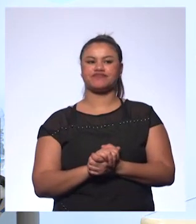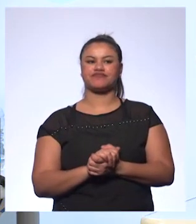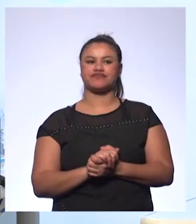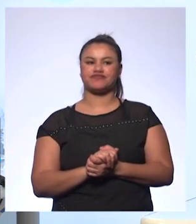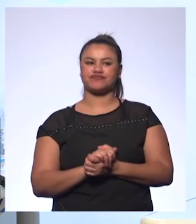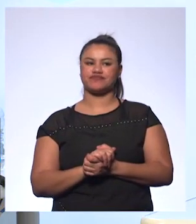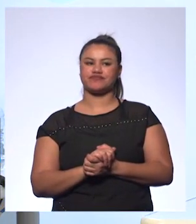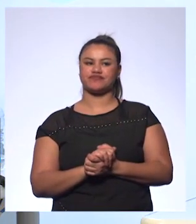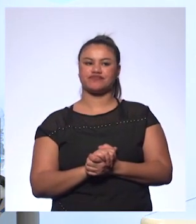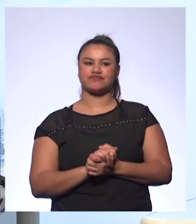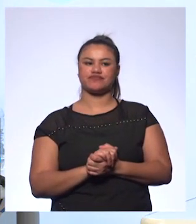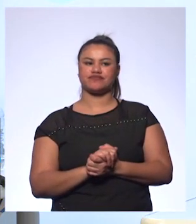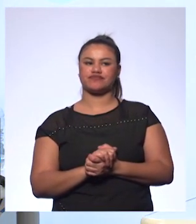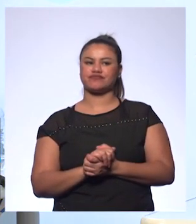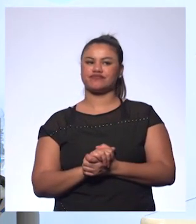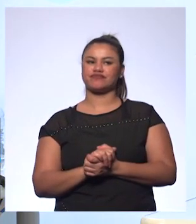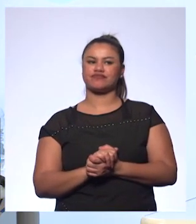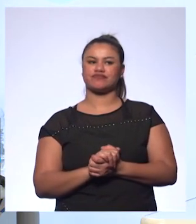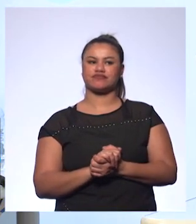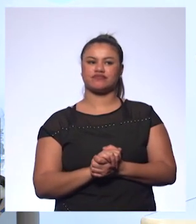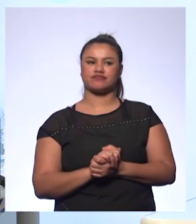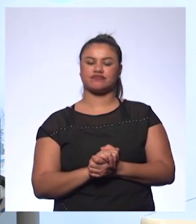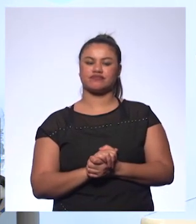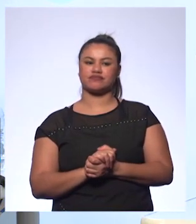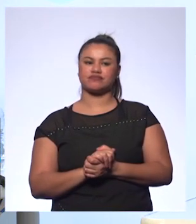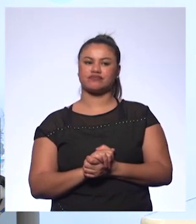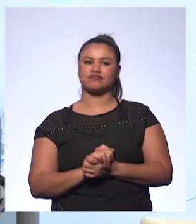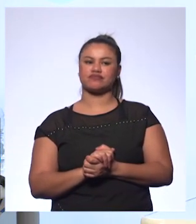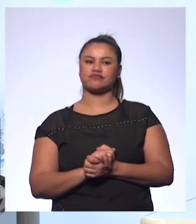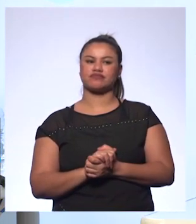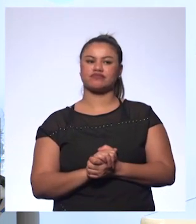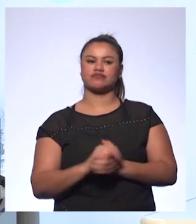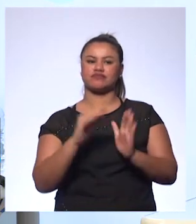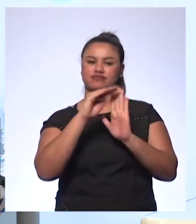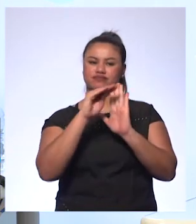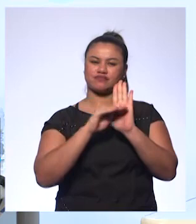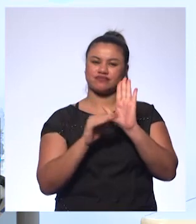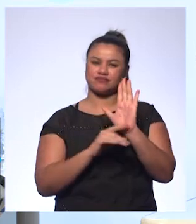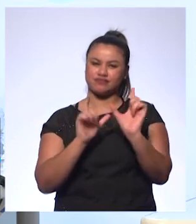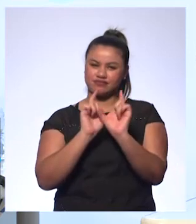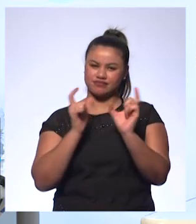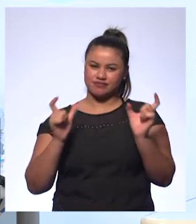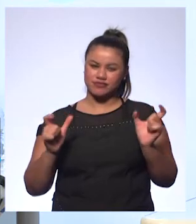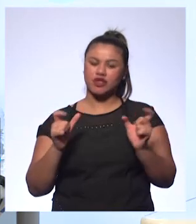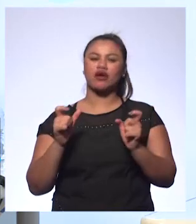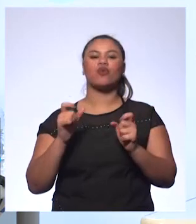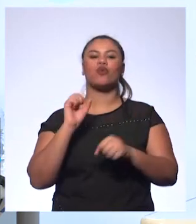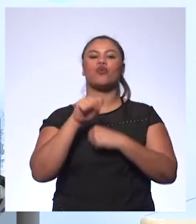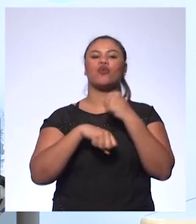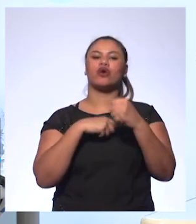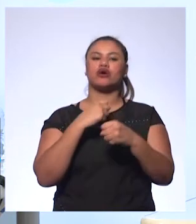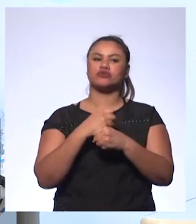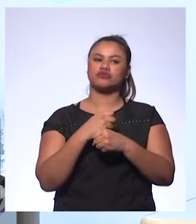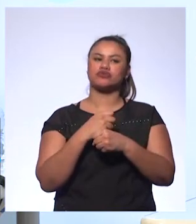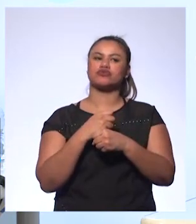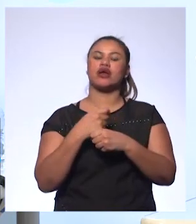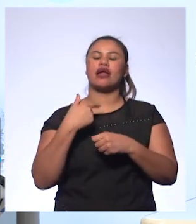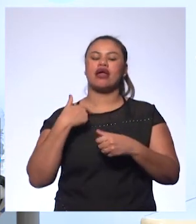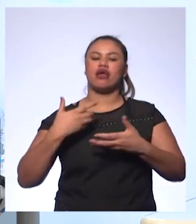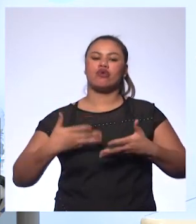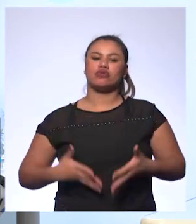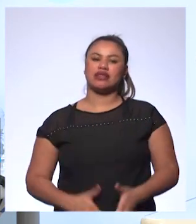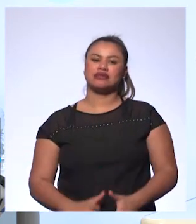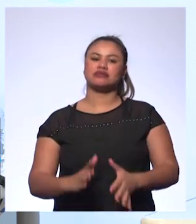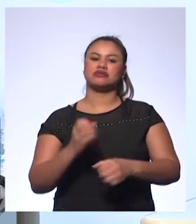com ela 20 20 20 25 torrent tem vários vai regra gramatical né que você quiser falar eu